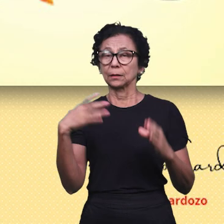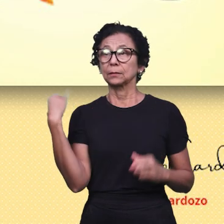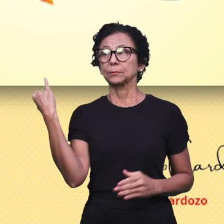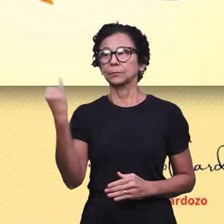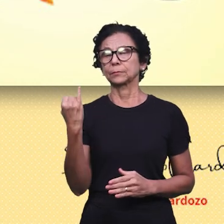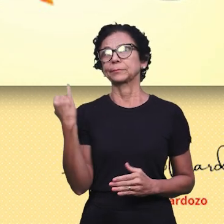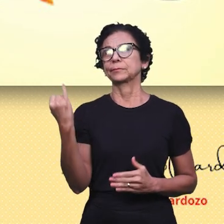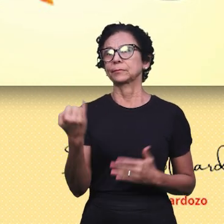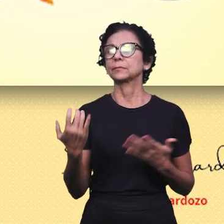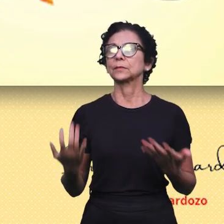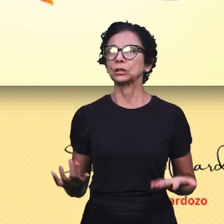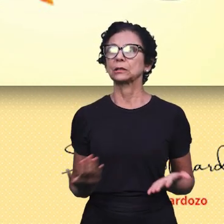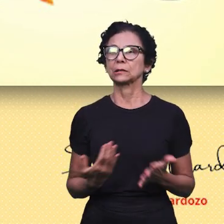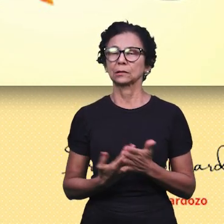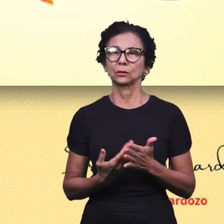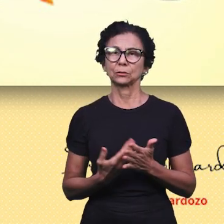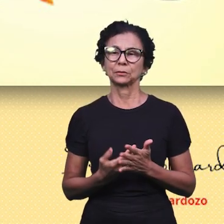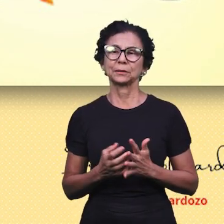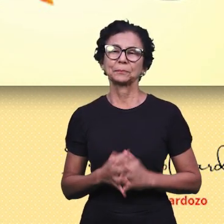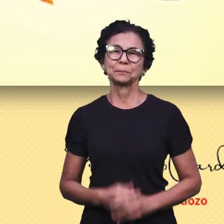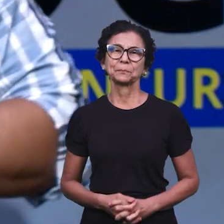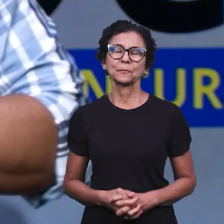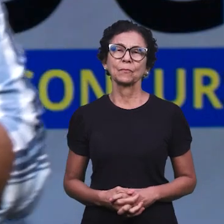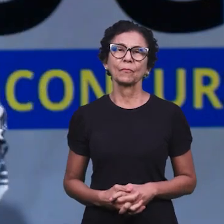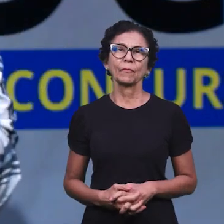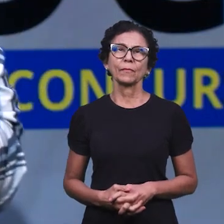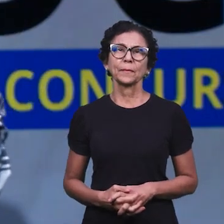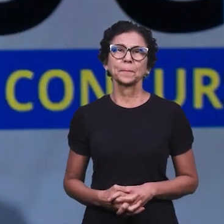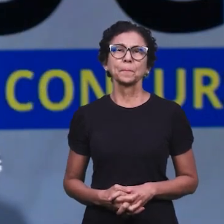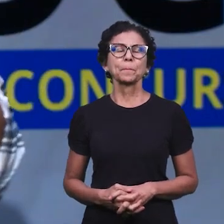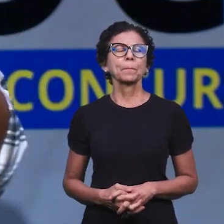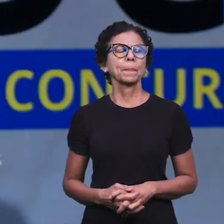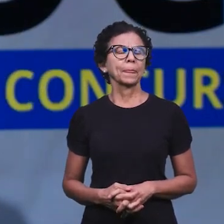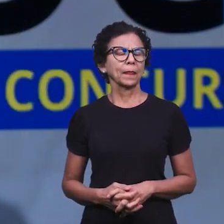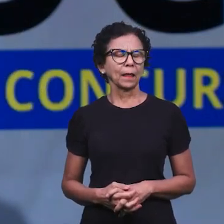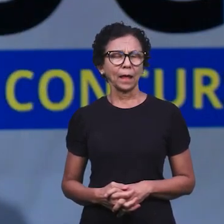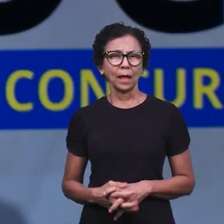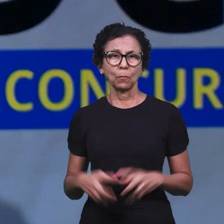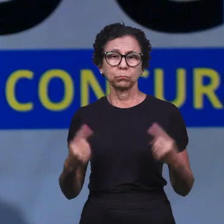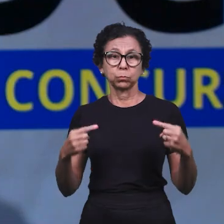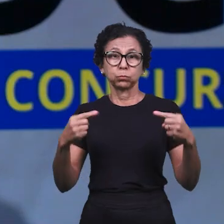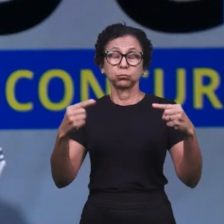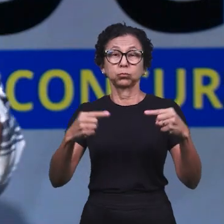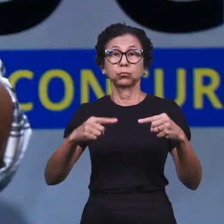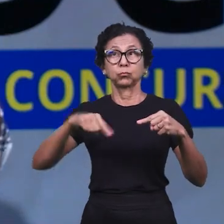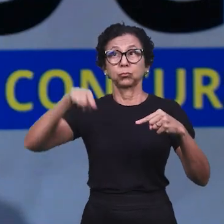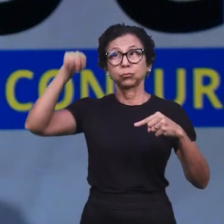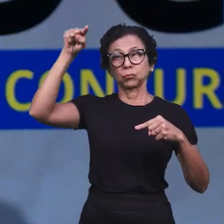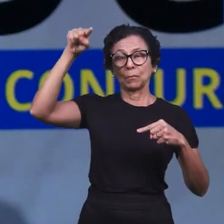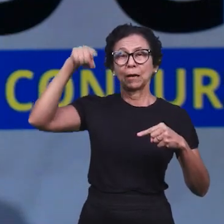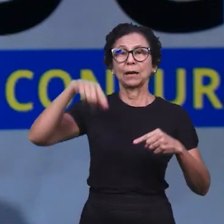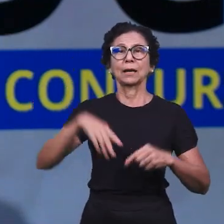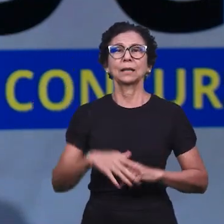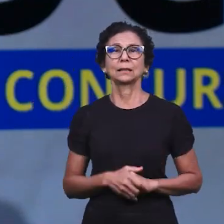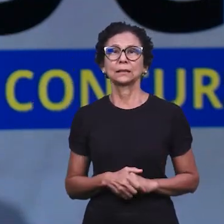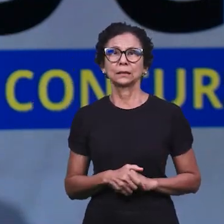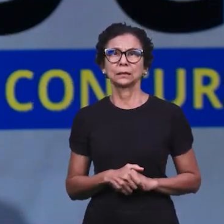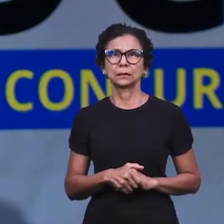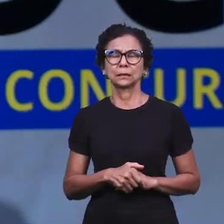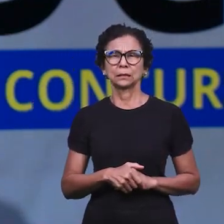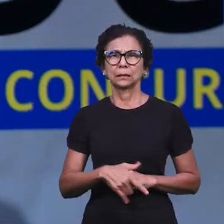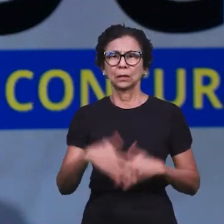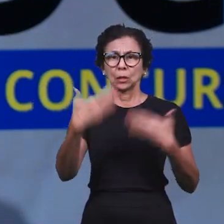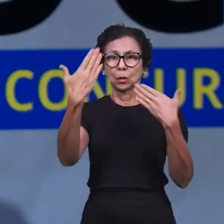estuda para concursos públicos. A gente sabe que a cada dia a concorrência está mais elevada, o nível das provas elas